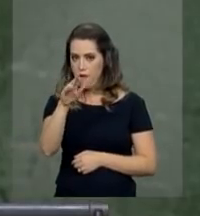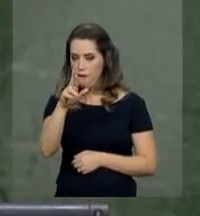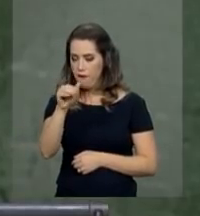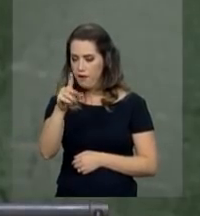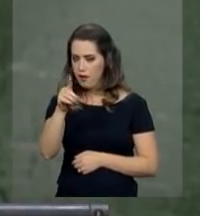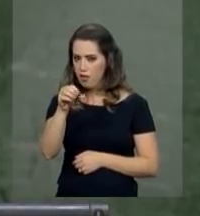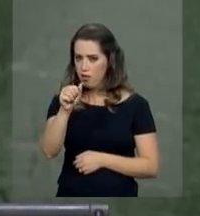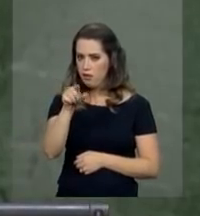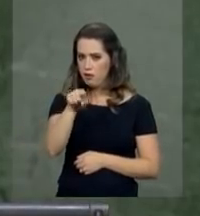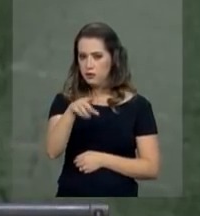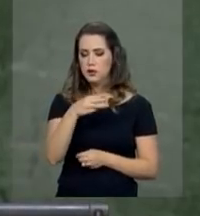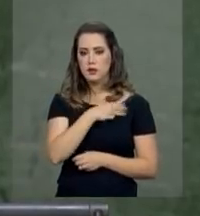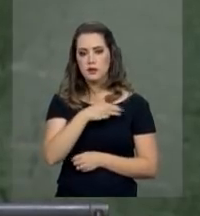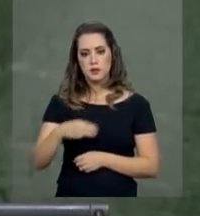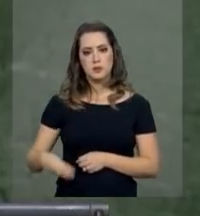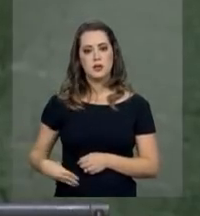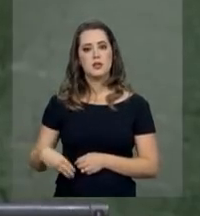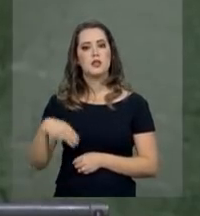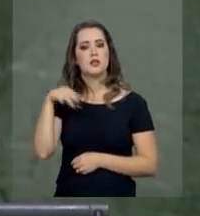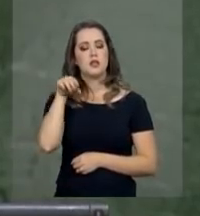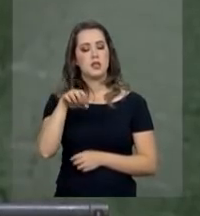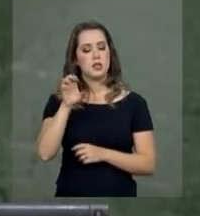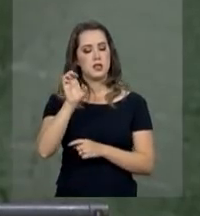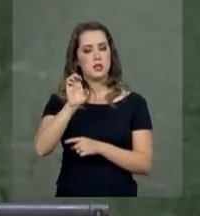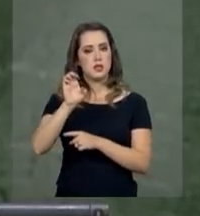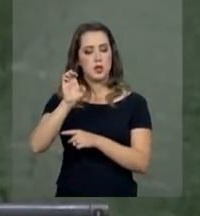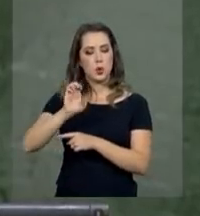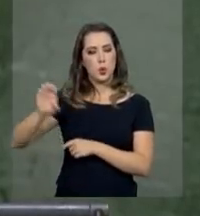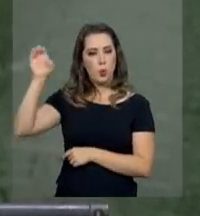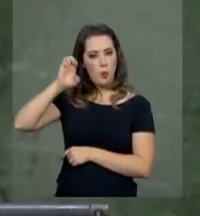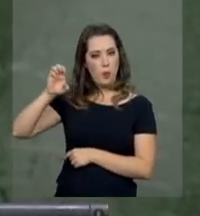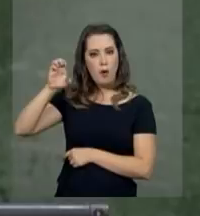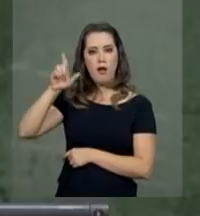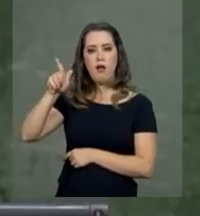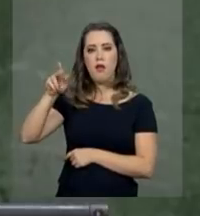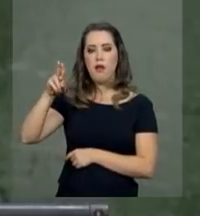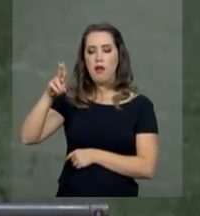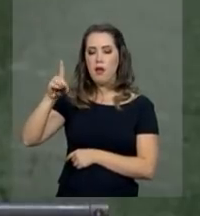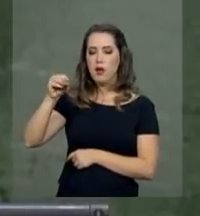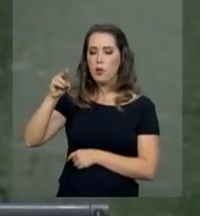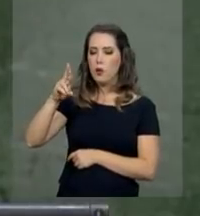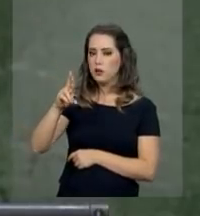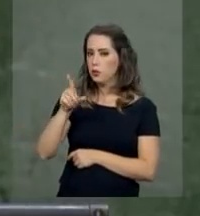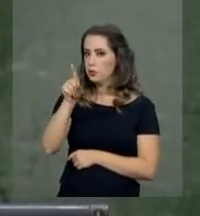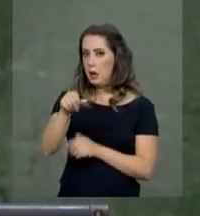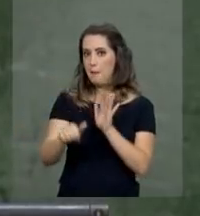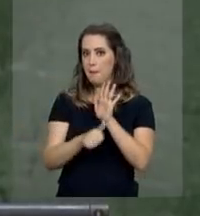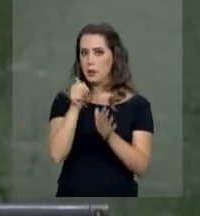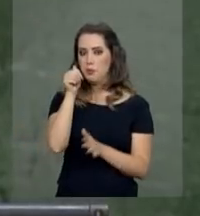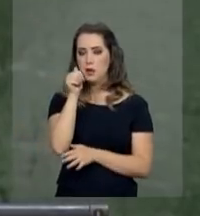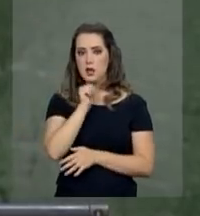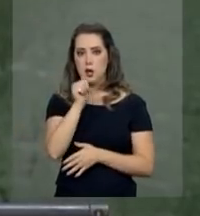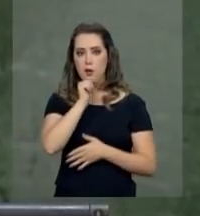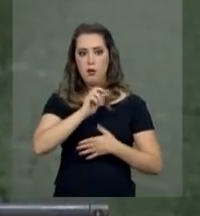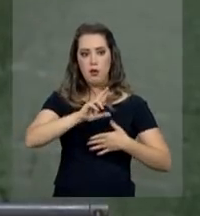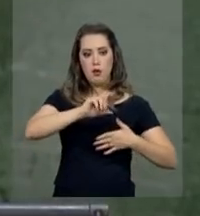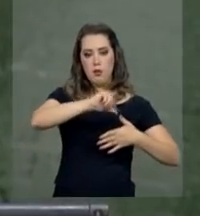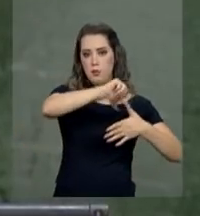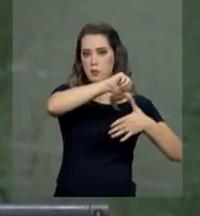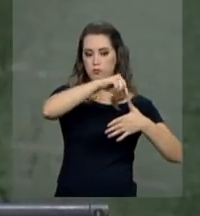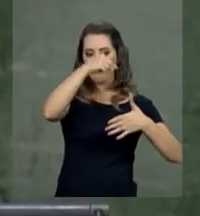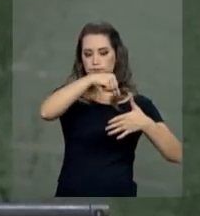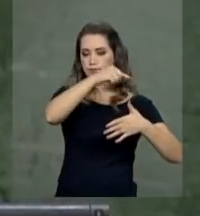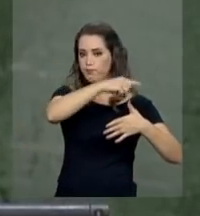Relações Exteriores do Equador. É a primeira sul-americana a assumir a presidência da Assembleia